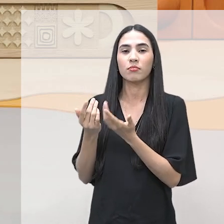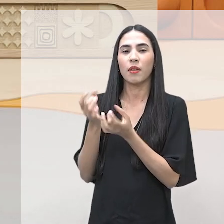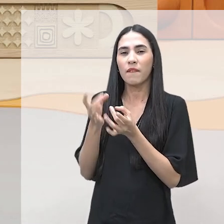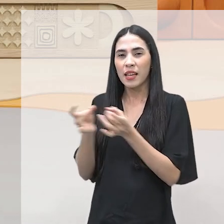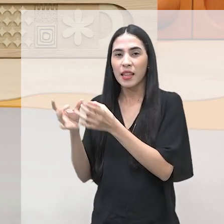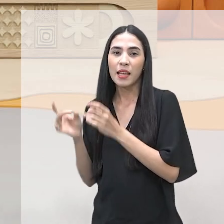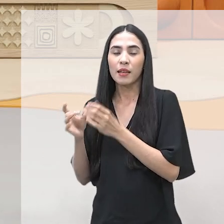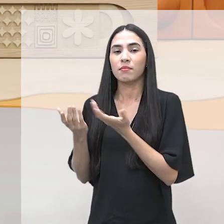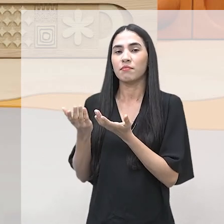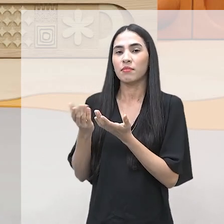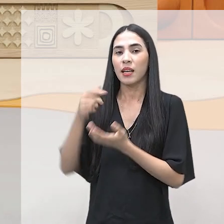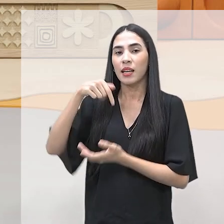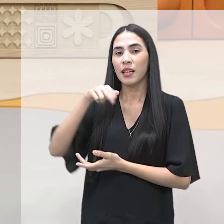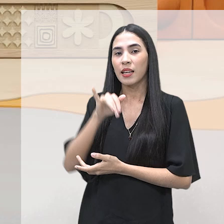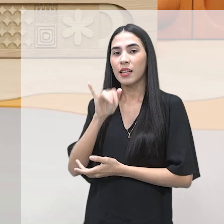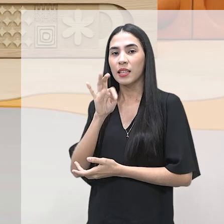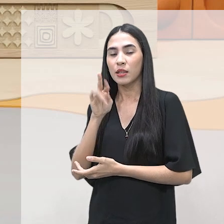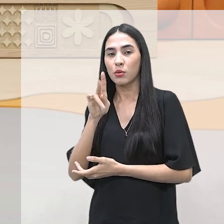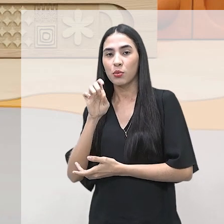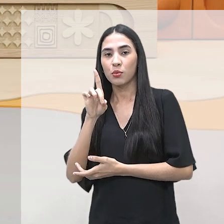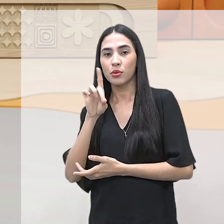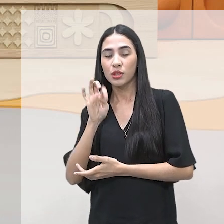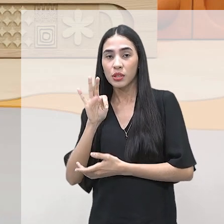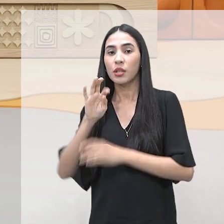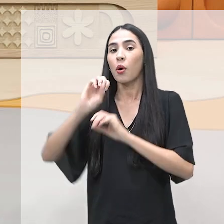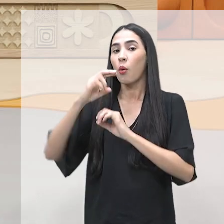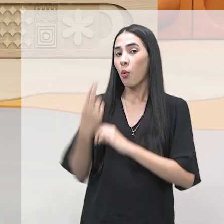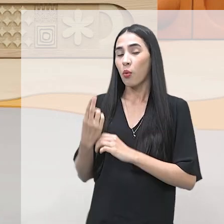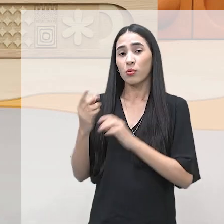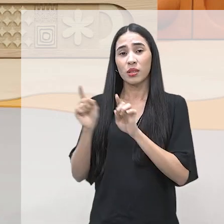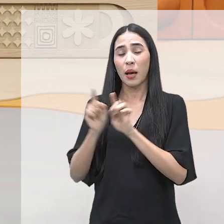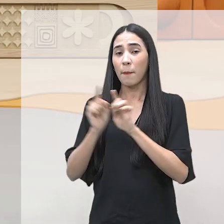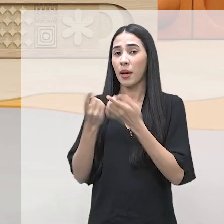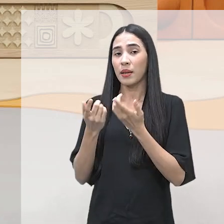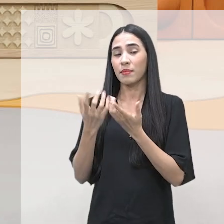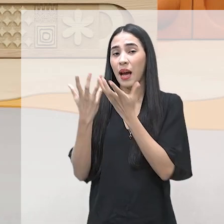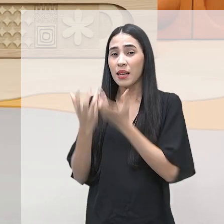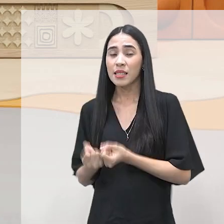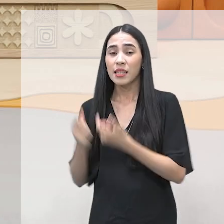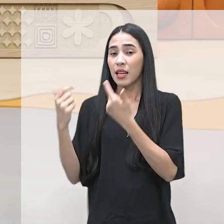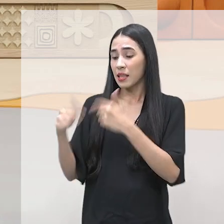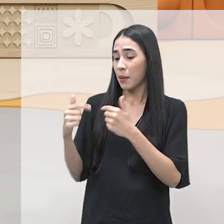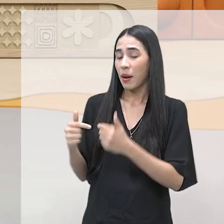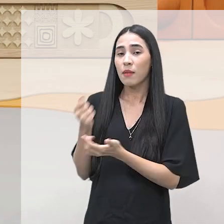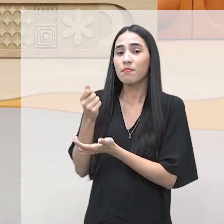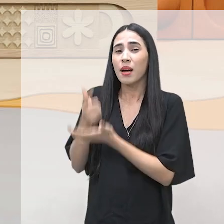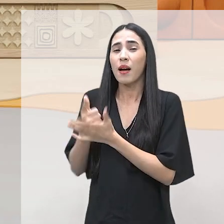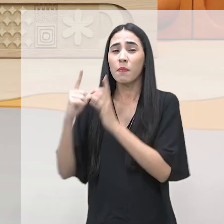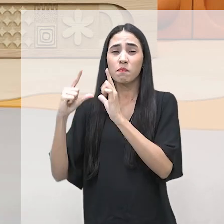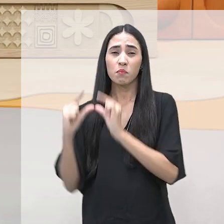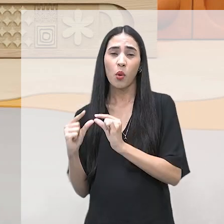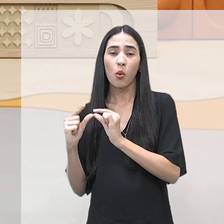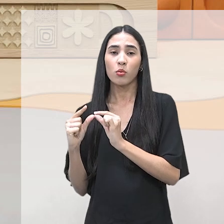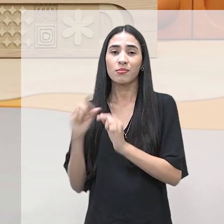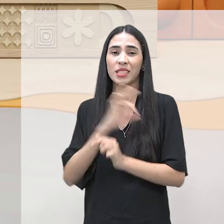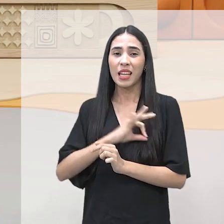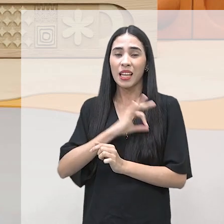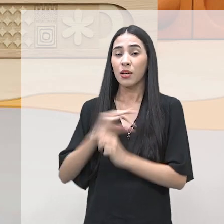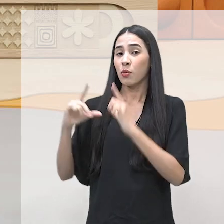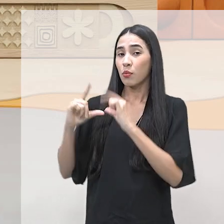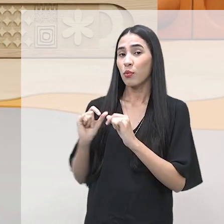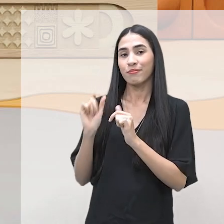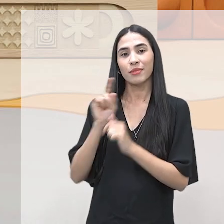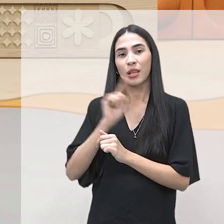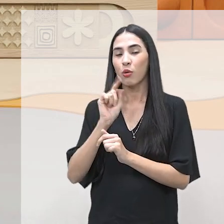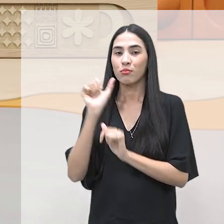até mesmo sendo obrigado a se submeter a trabalhos que pagavam muito pouco e que não mudavam a sua